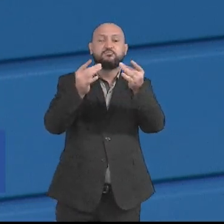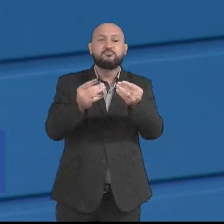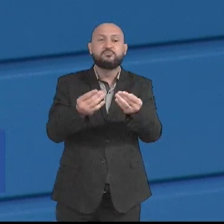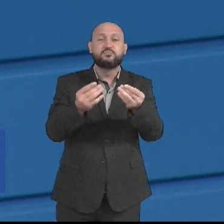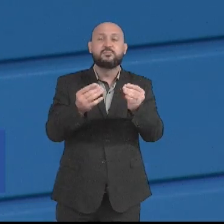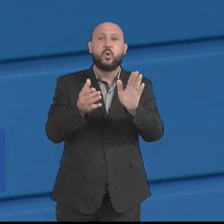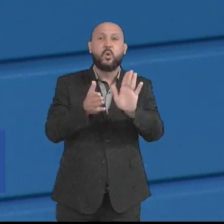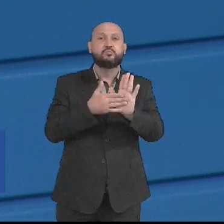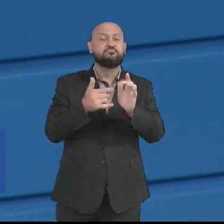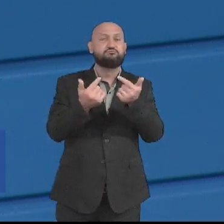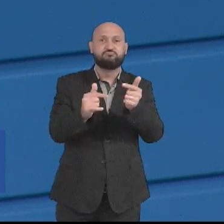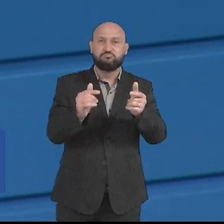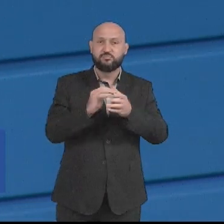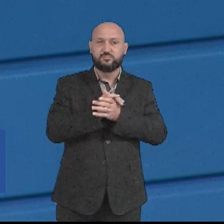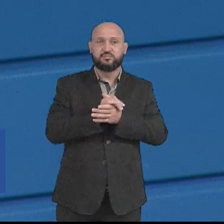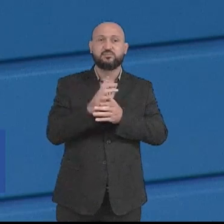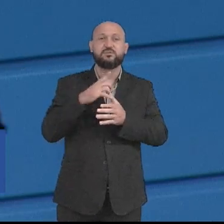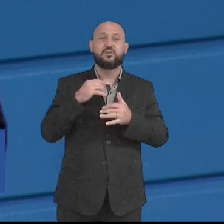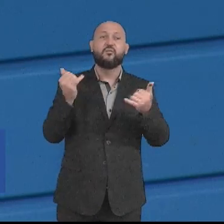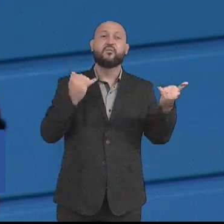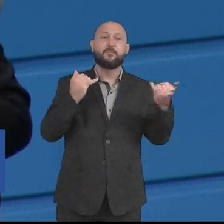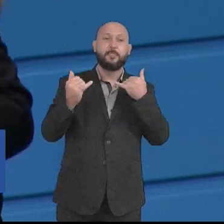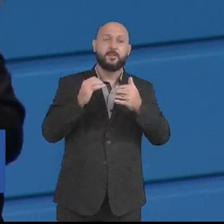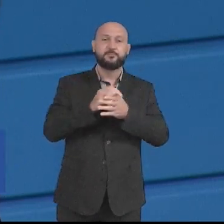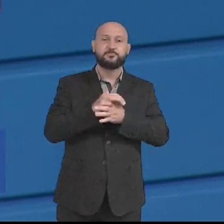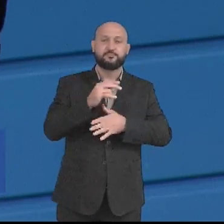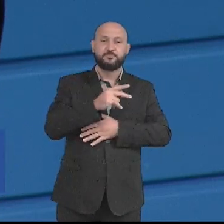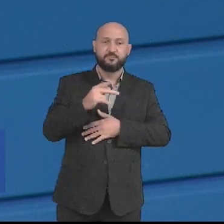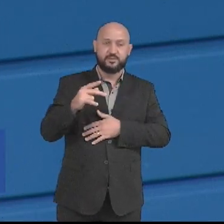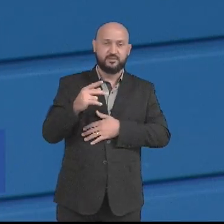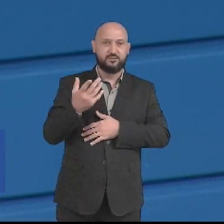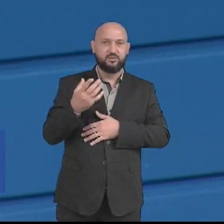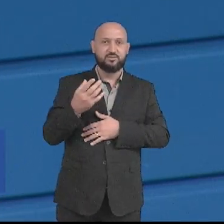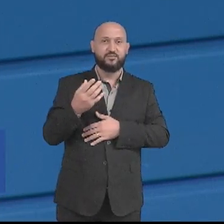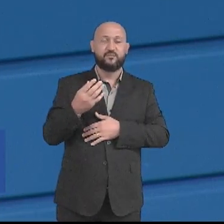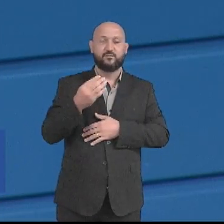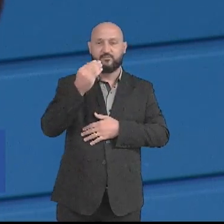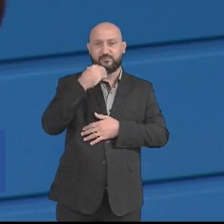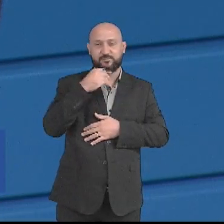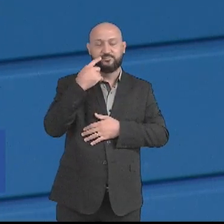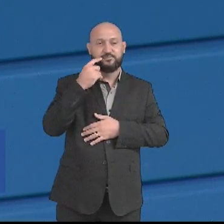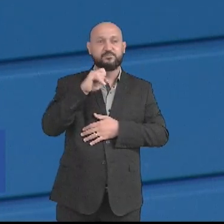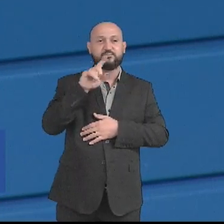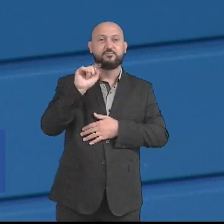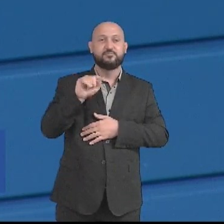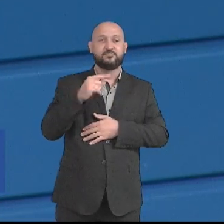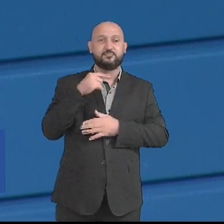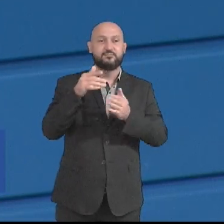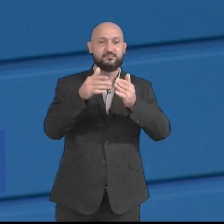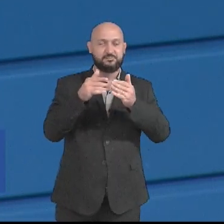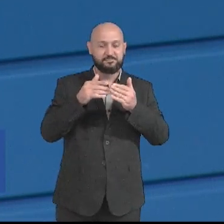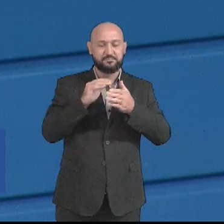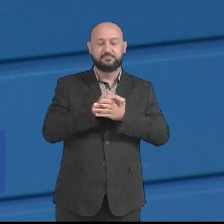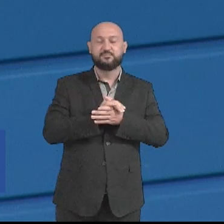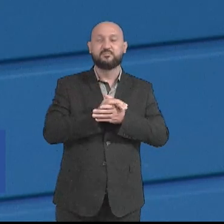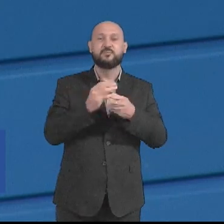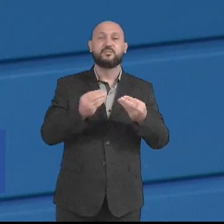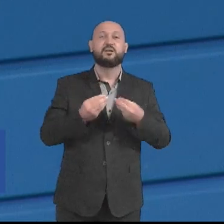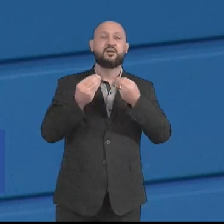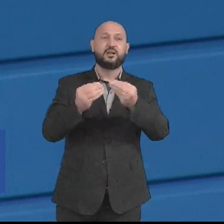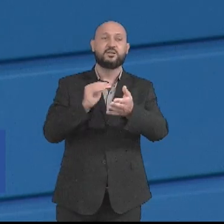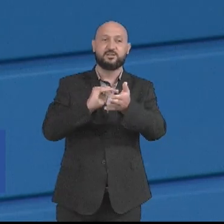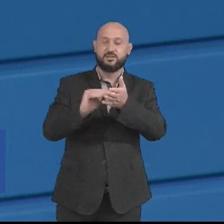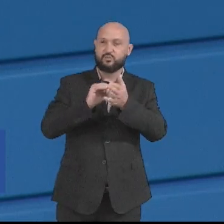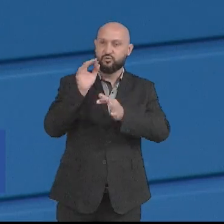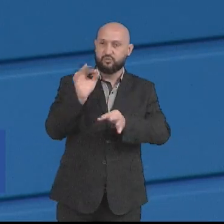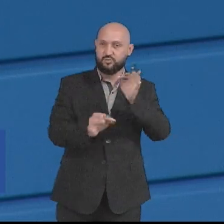realmente concretos. Traz informações, presidente, muito vagas. Nós questionamos nesse requerimento que foi direcionado à